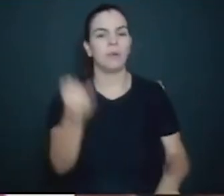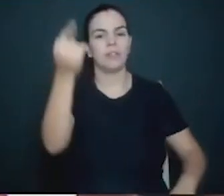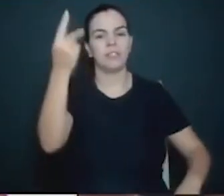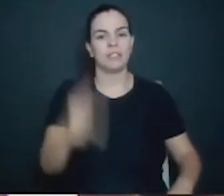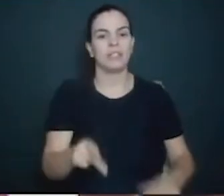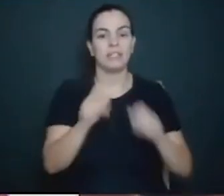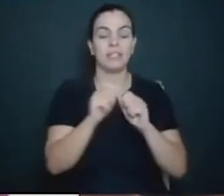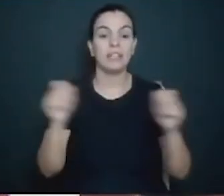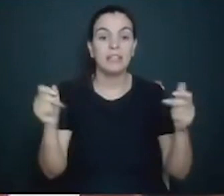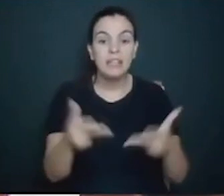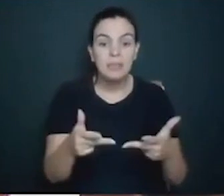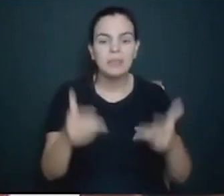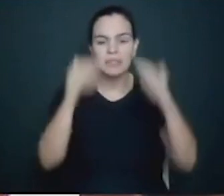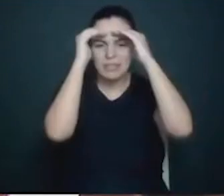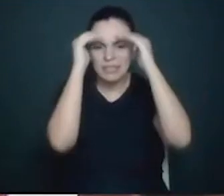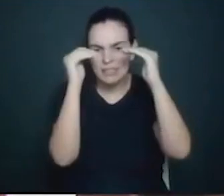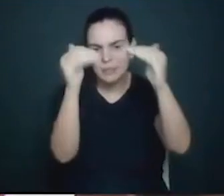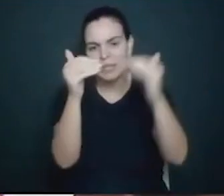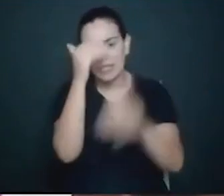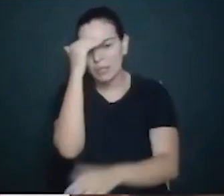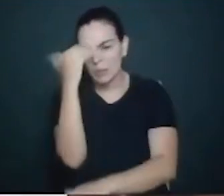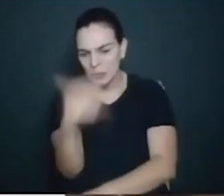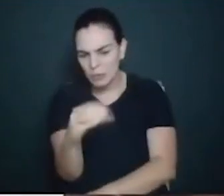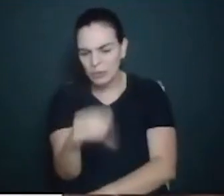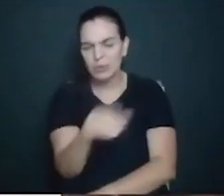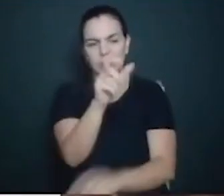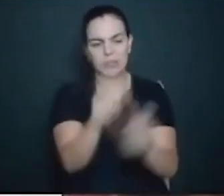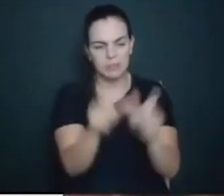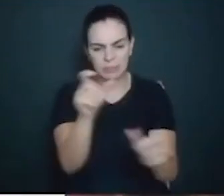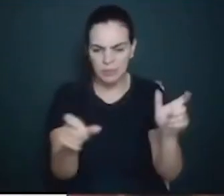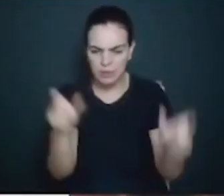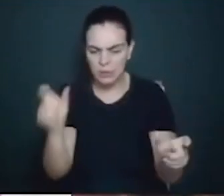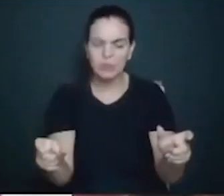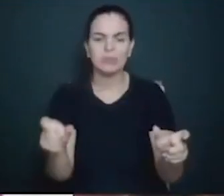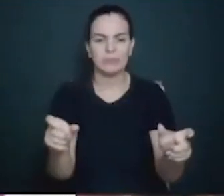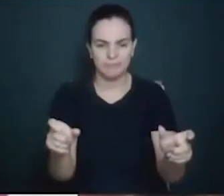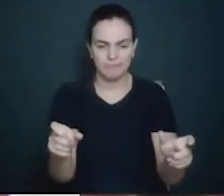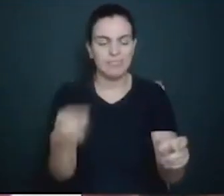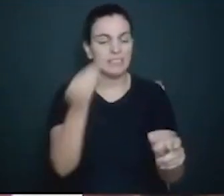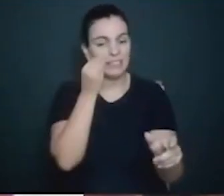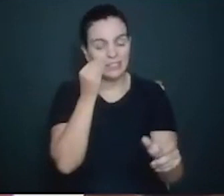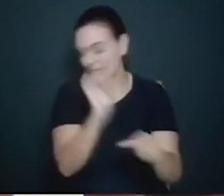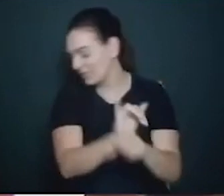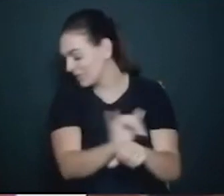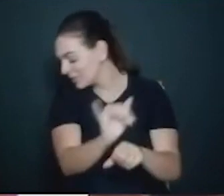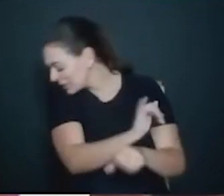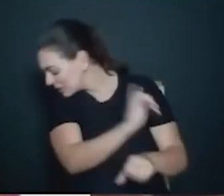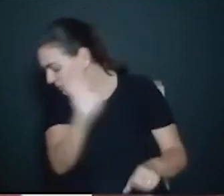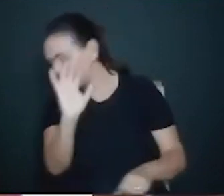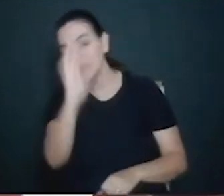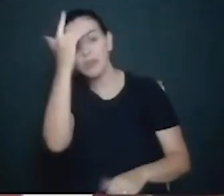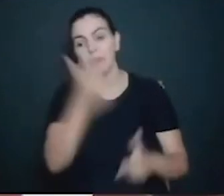forma, respeite Curitiba, o cidadão, a cidadã, e que busque soluções. Porque nós só estamos no começo